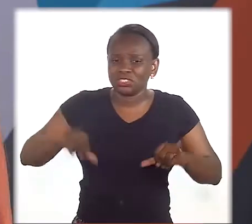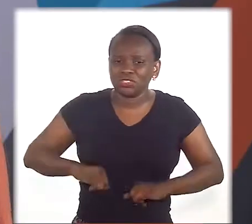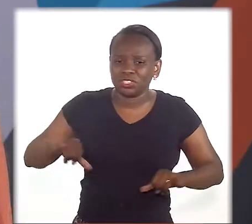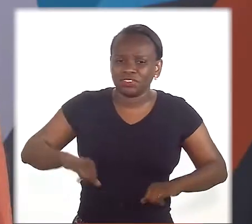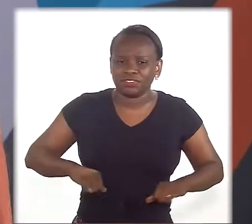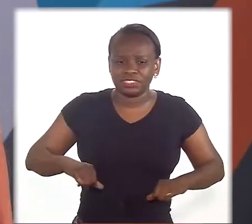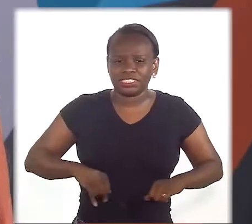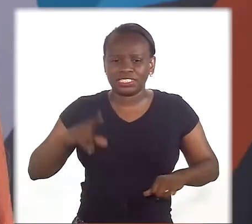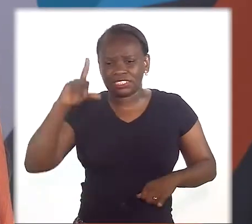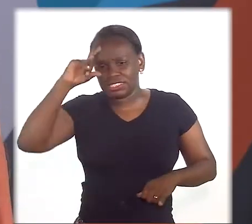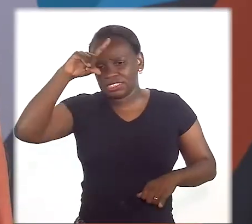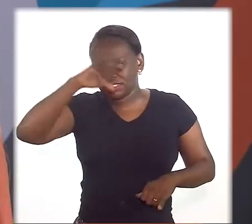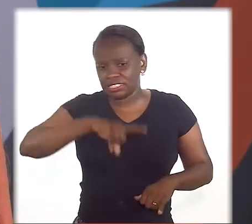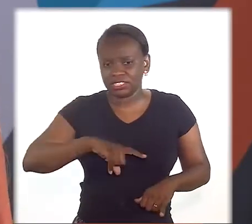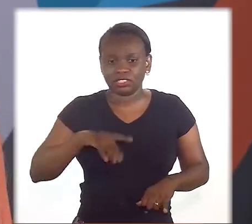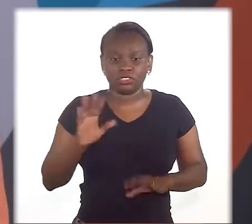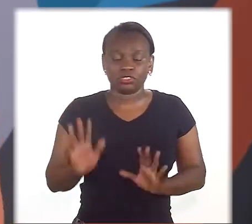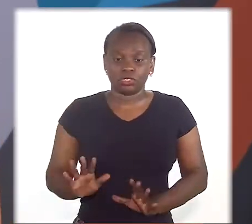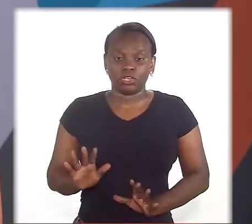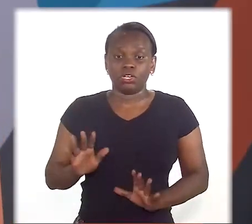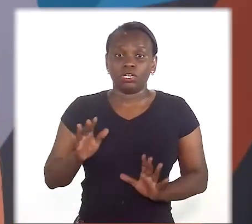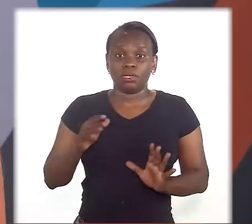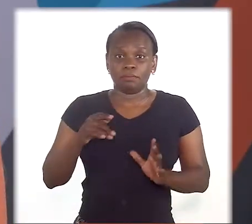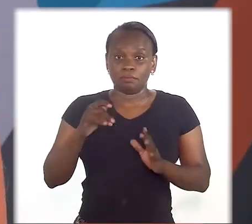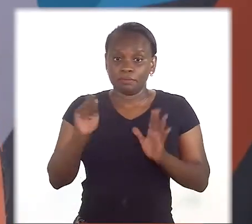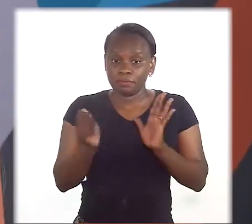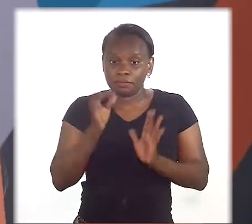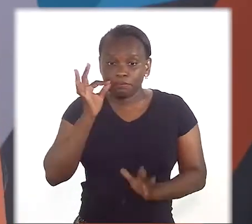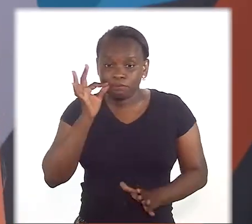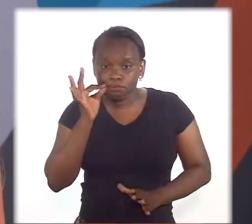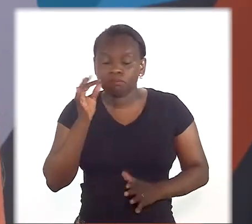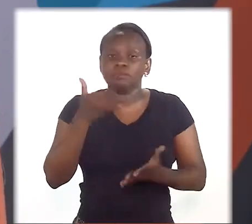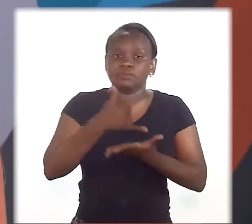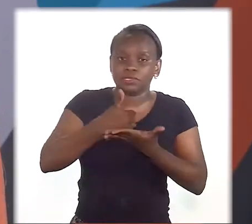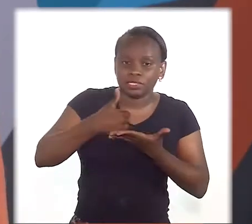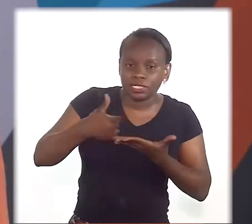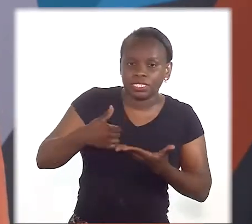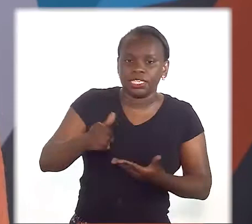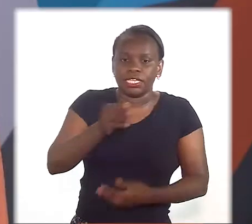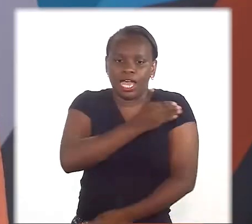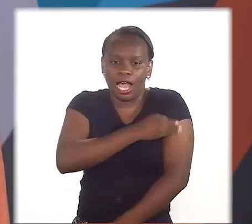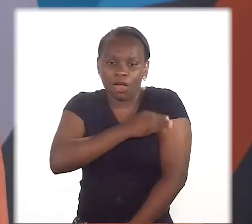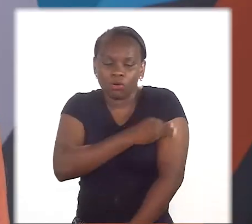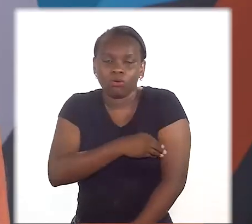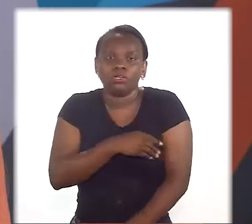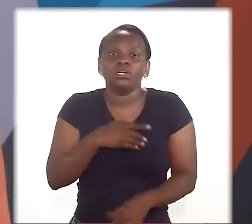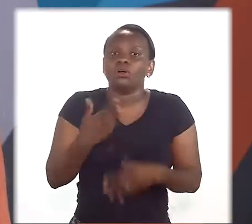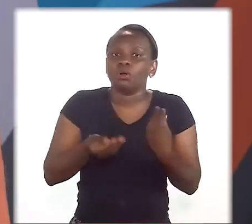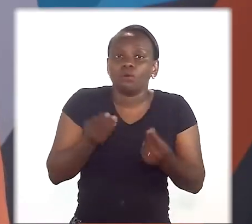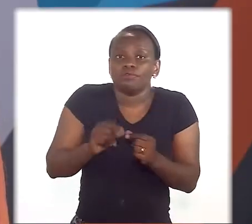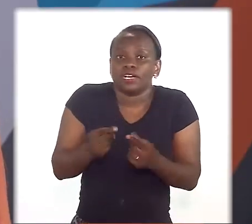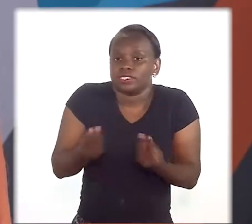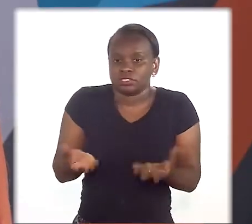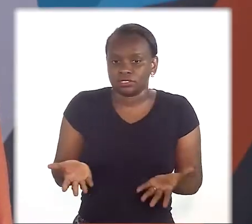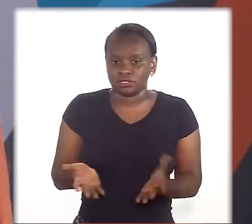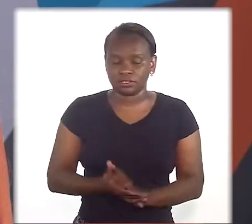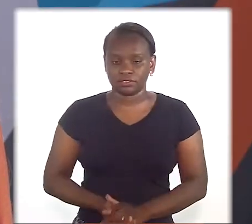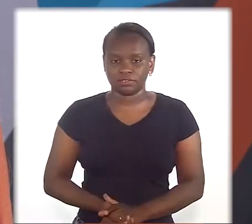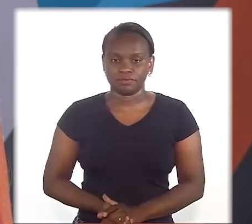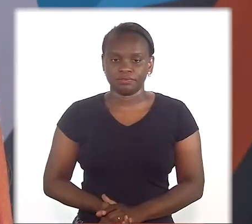esse sofrimento, essa dificuldade, não só em maconha, mas em cocaína e em álcool? Como devemos